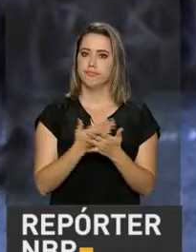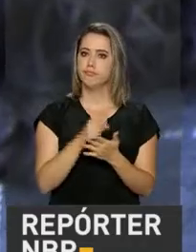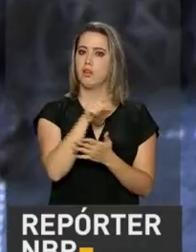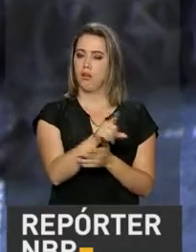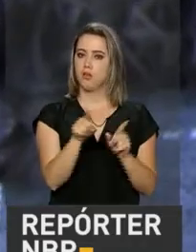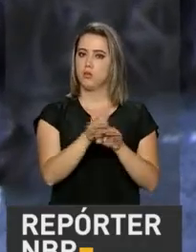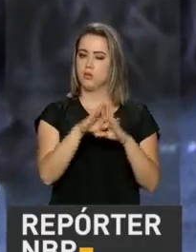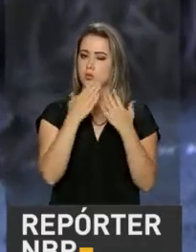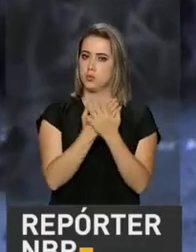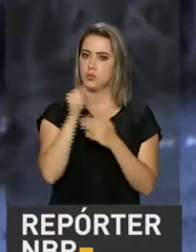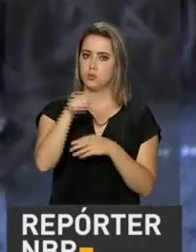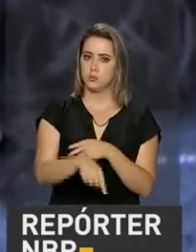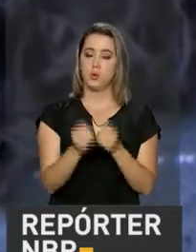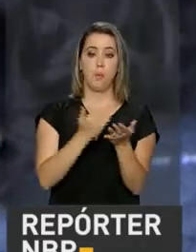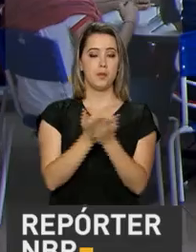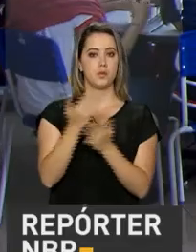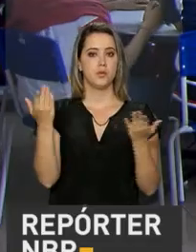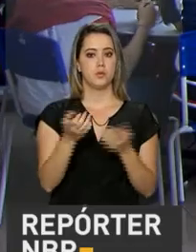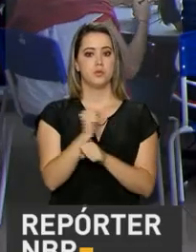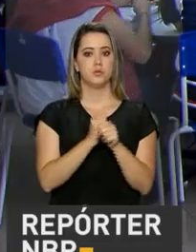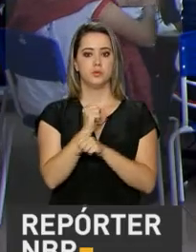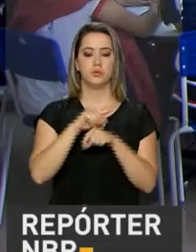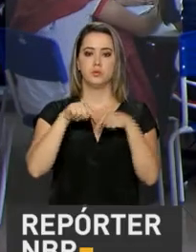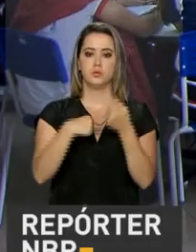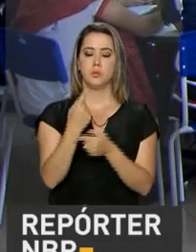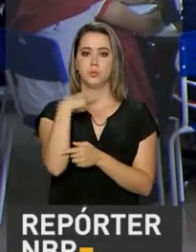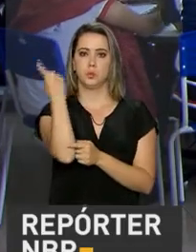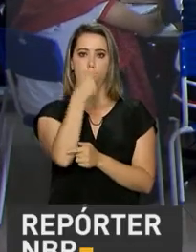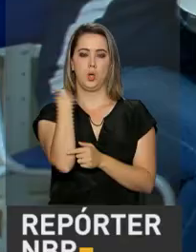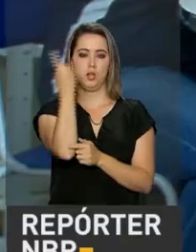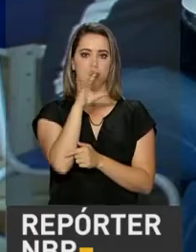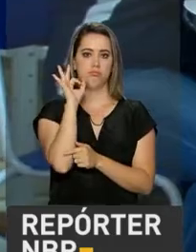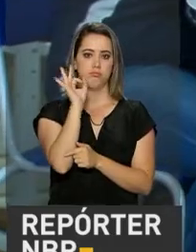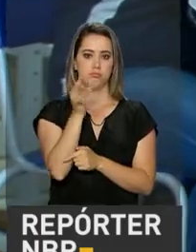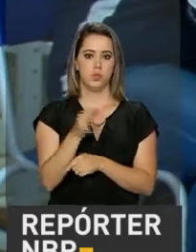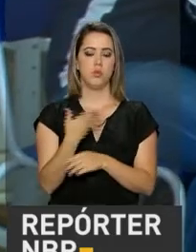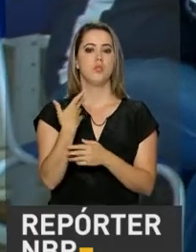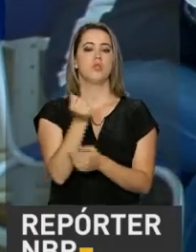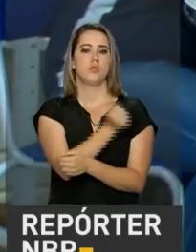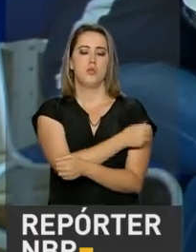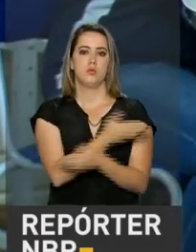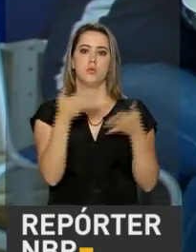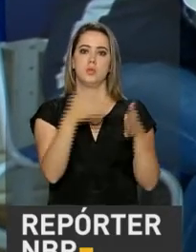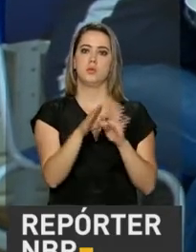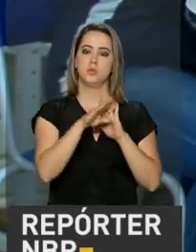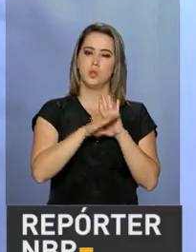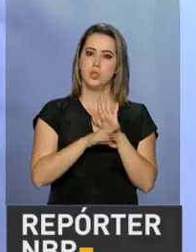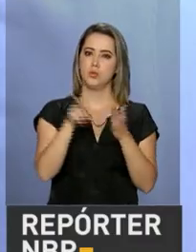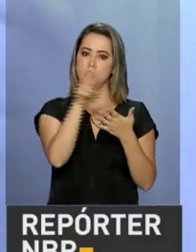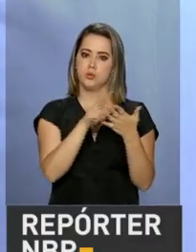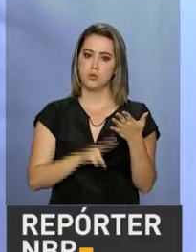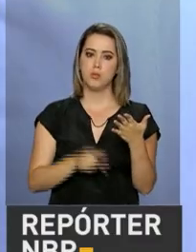em prática este ano o ensino integral. Depois de cumprir a grade horária, os alunos passaram a participar de projetos de